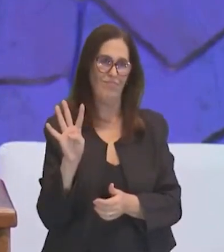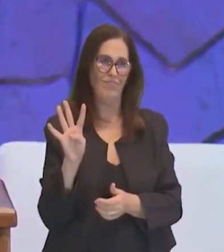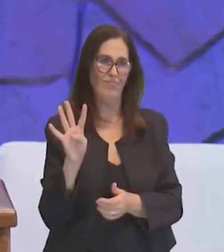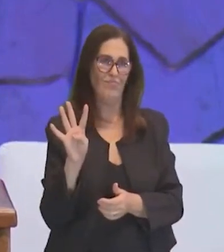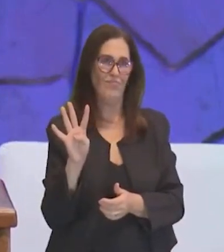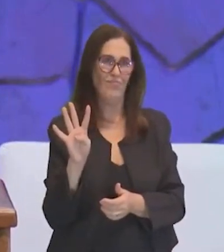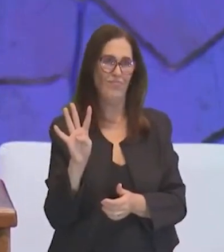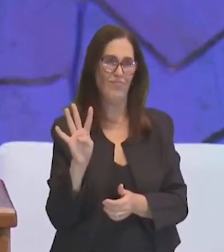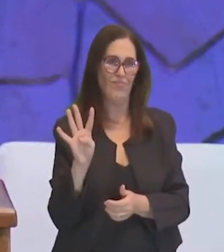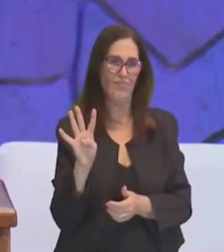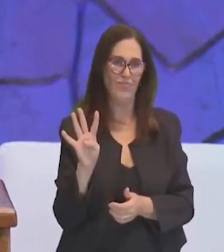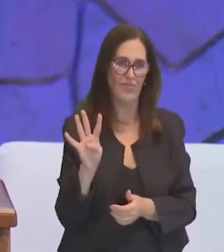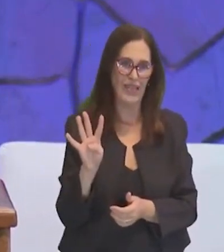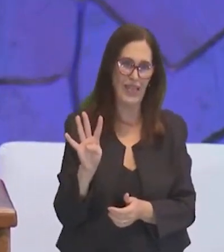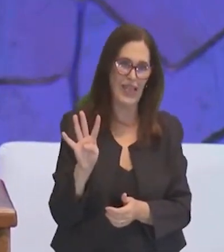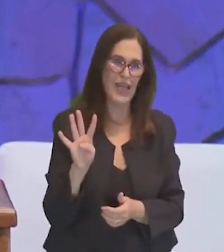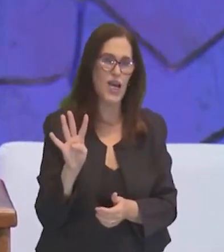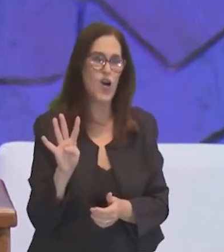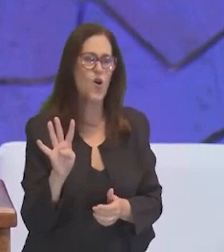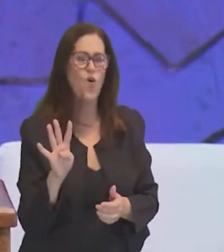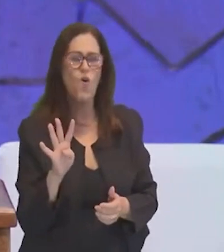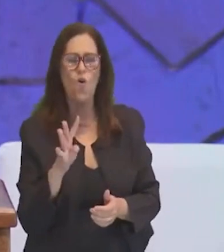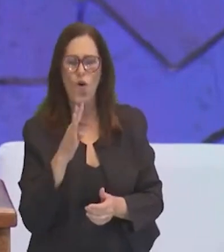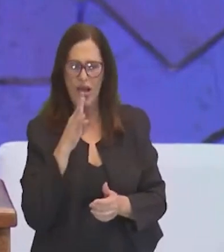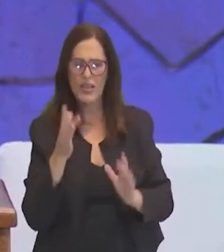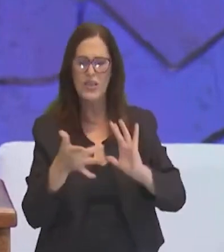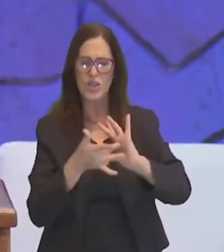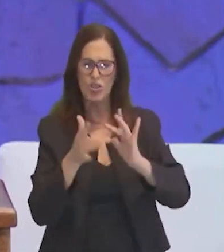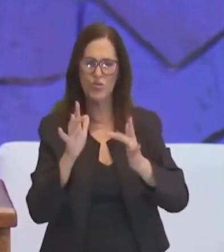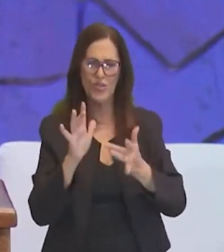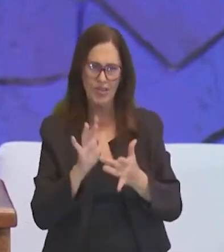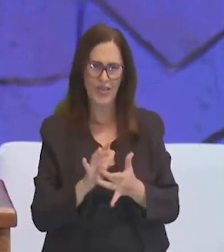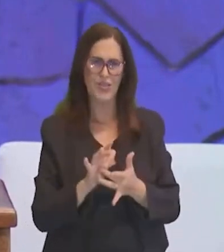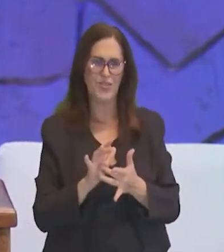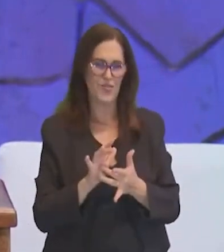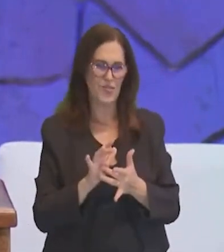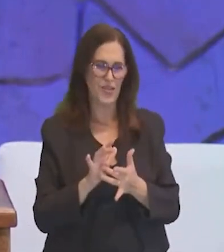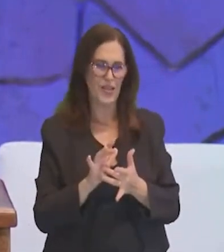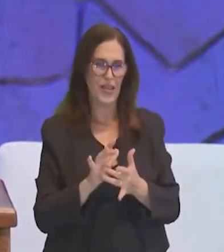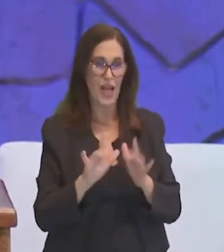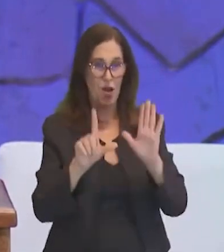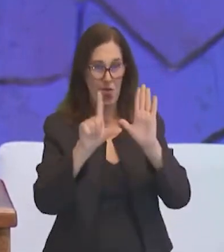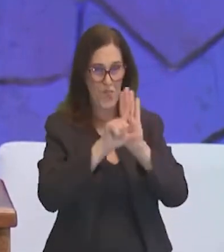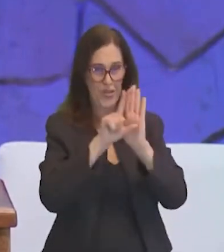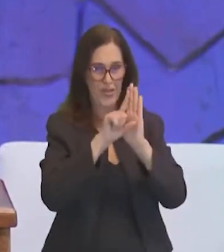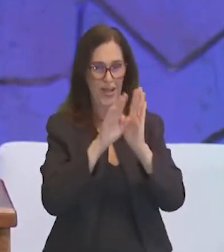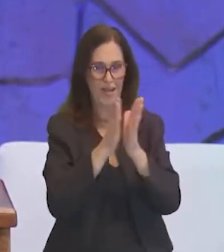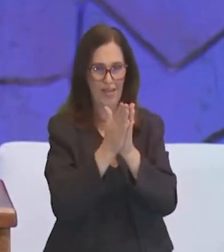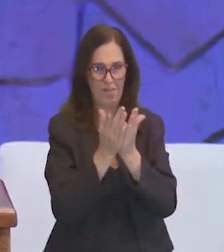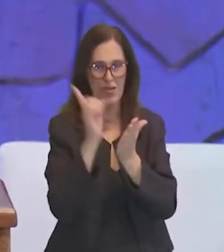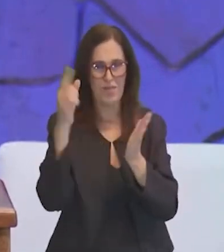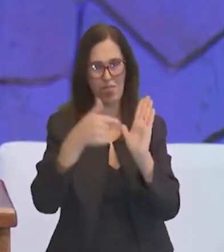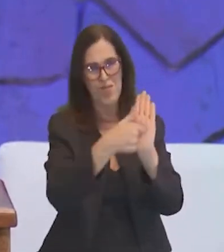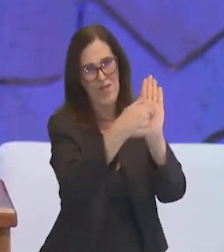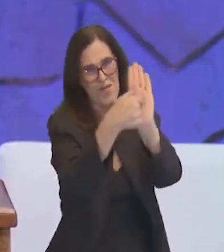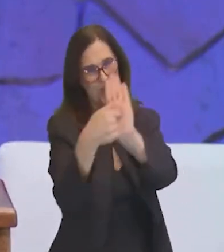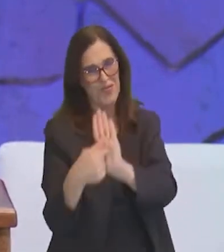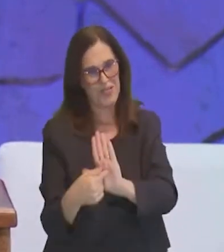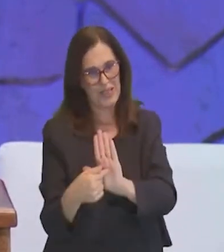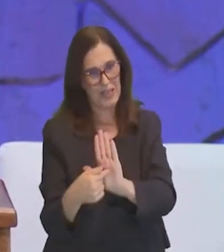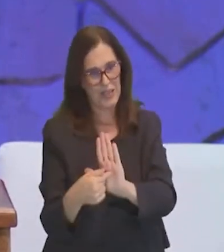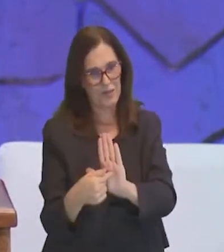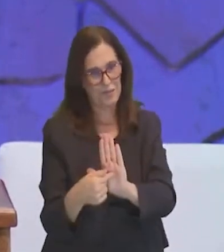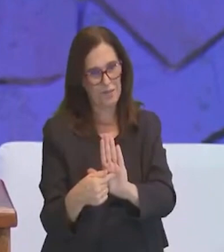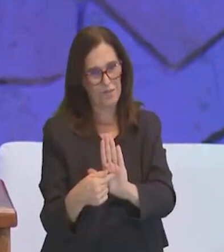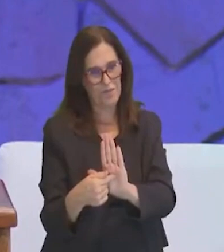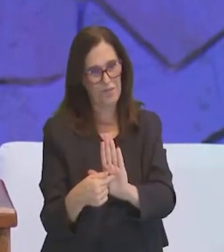se aventure em obedecer a esse Jesus, os mandamentos prescritos na Bíblia. Busque